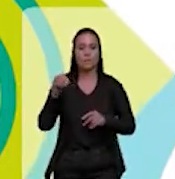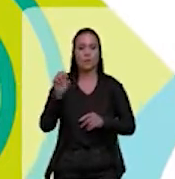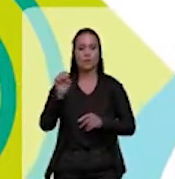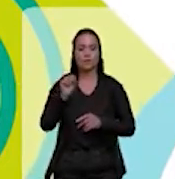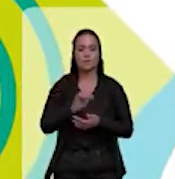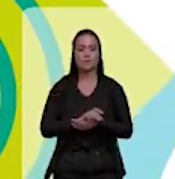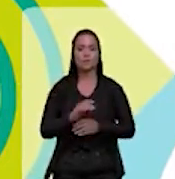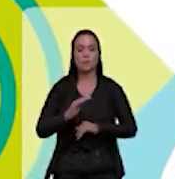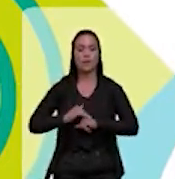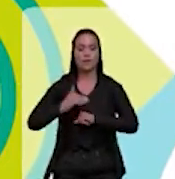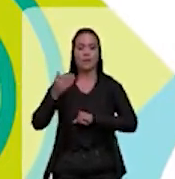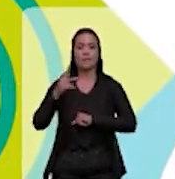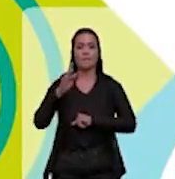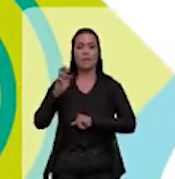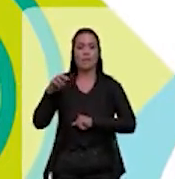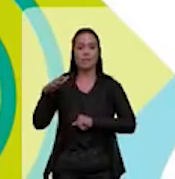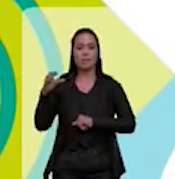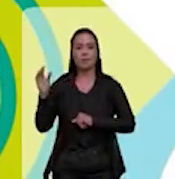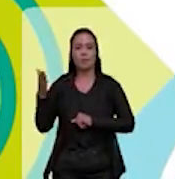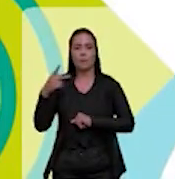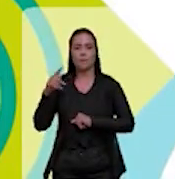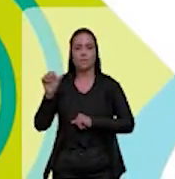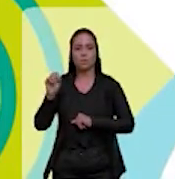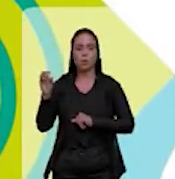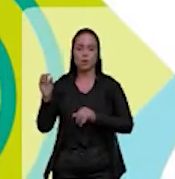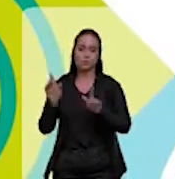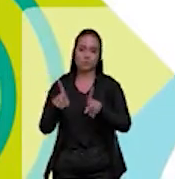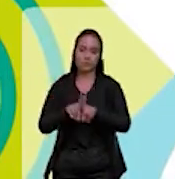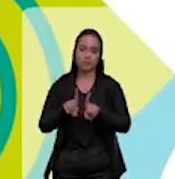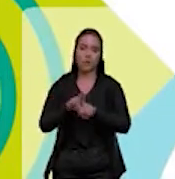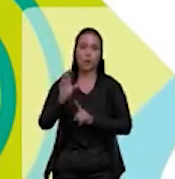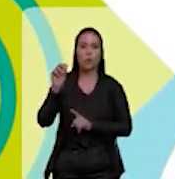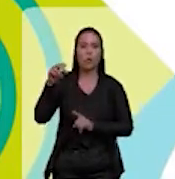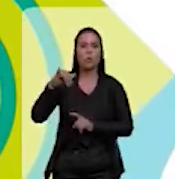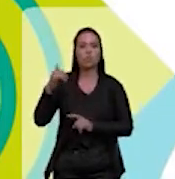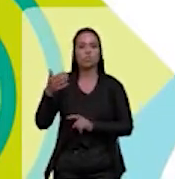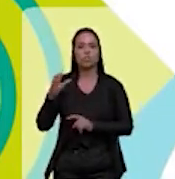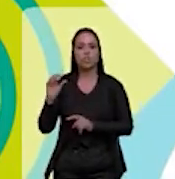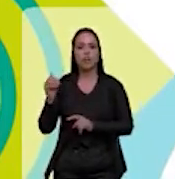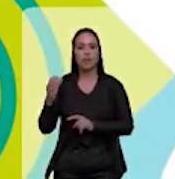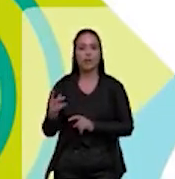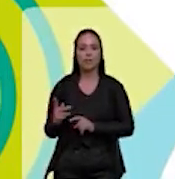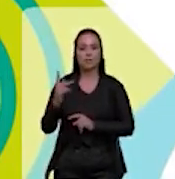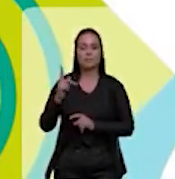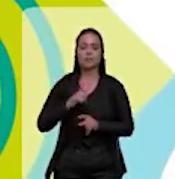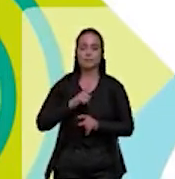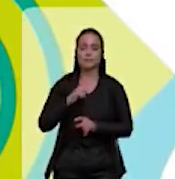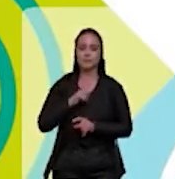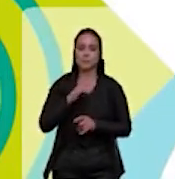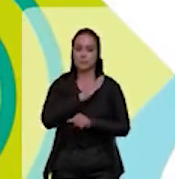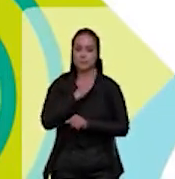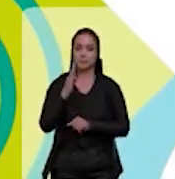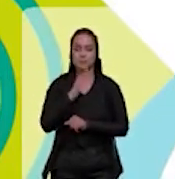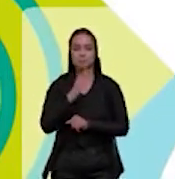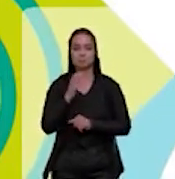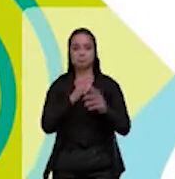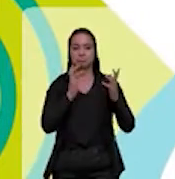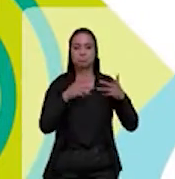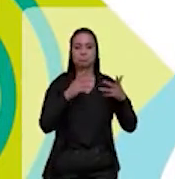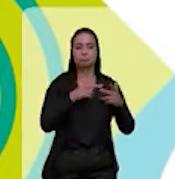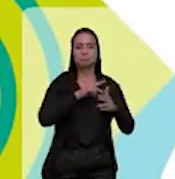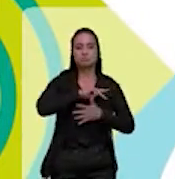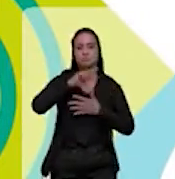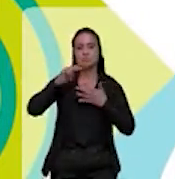além de Fernando Pessoa e onjac essa biblioteca portanto é um aceno Como já se disse ao caráter